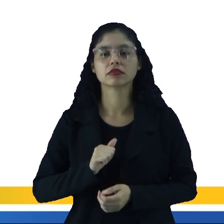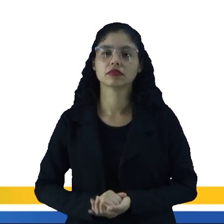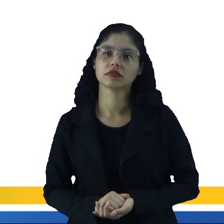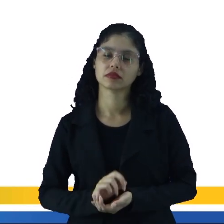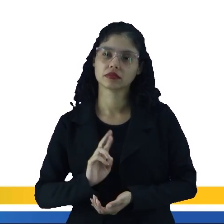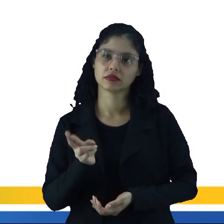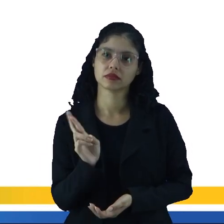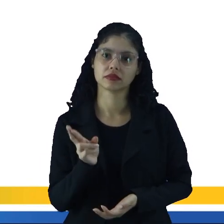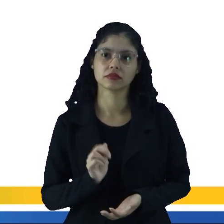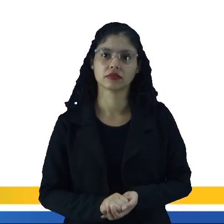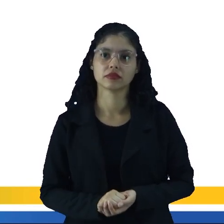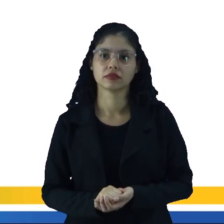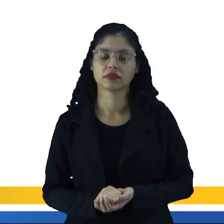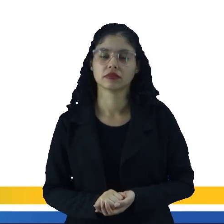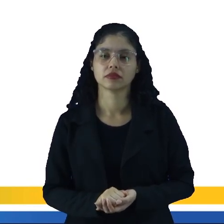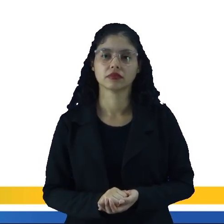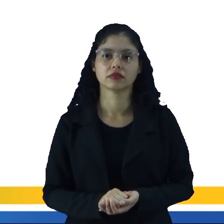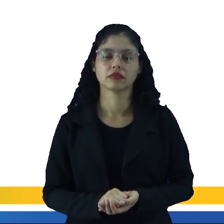custa R$ 11,00.